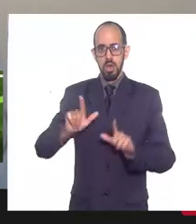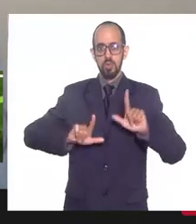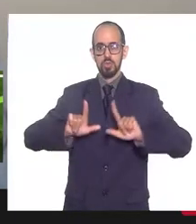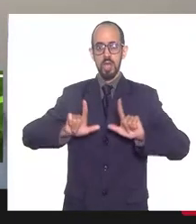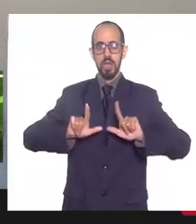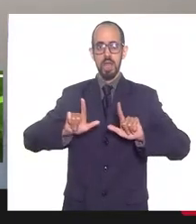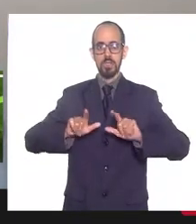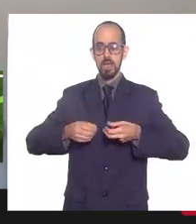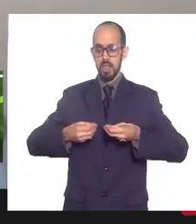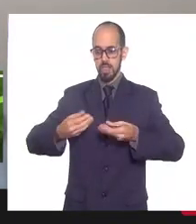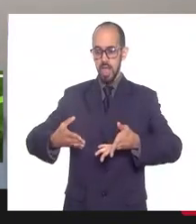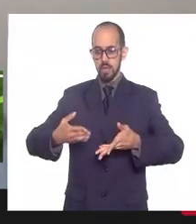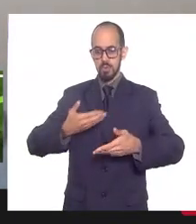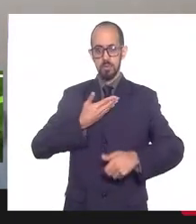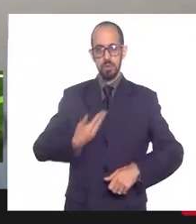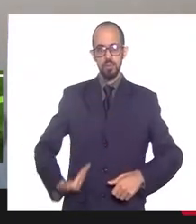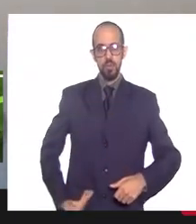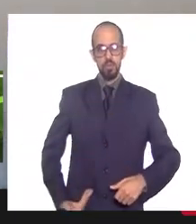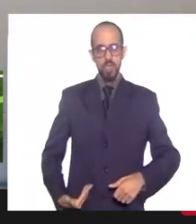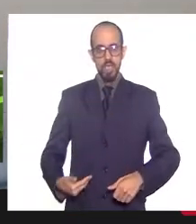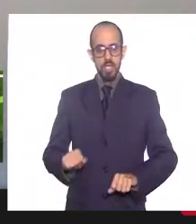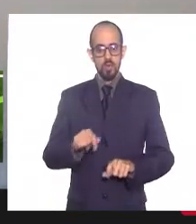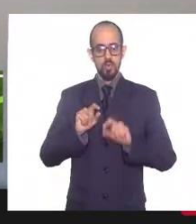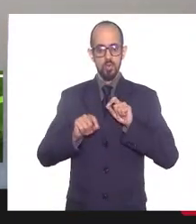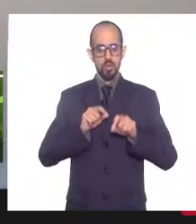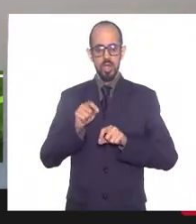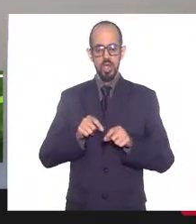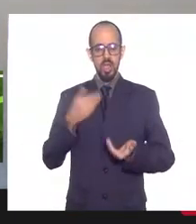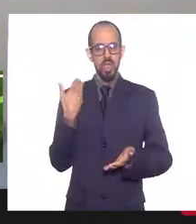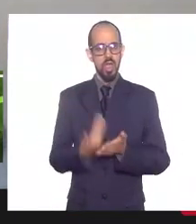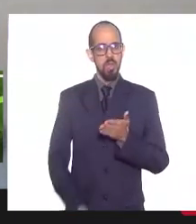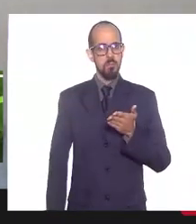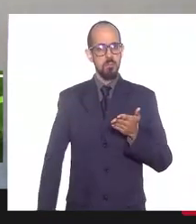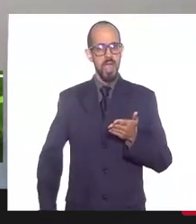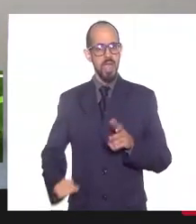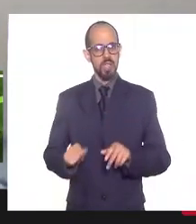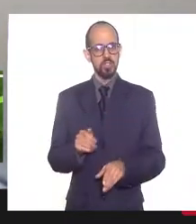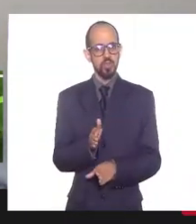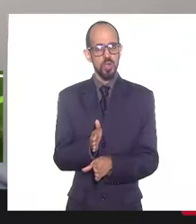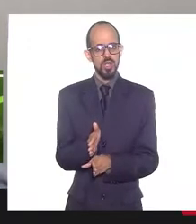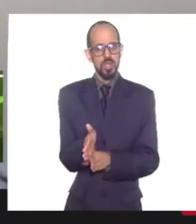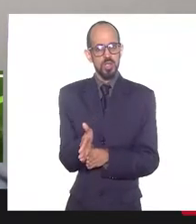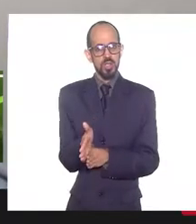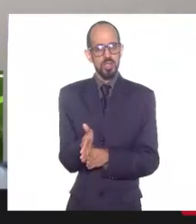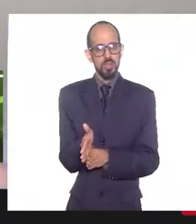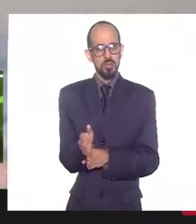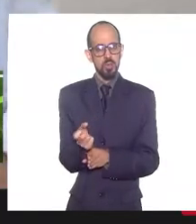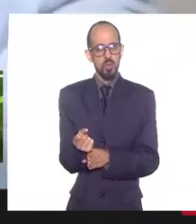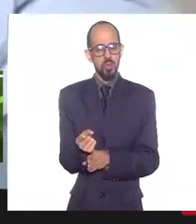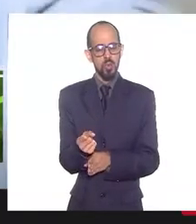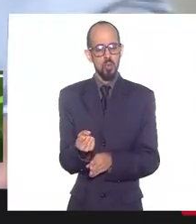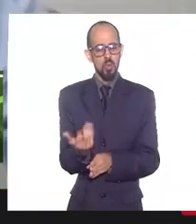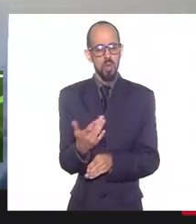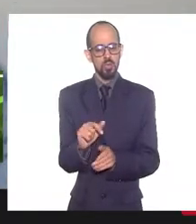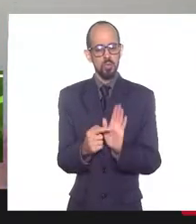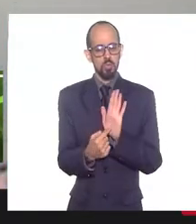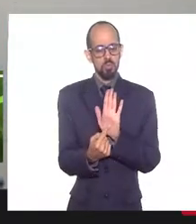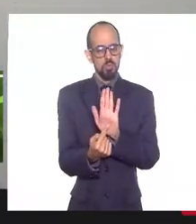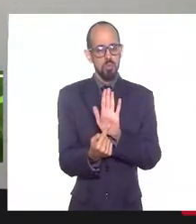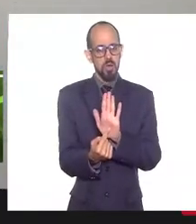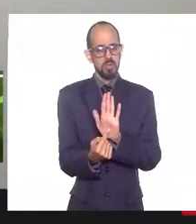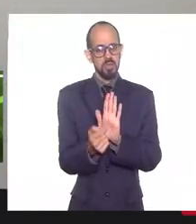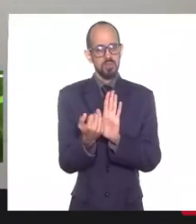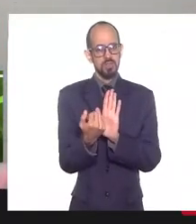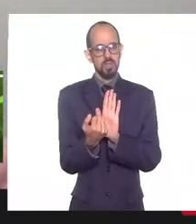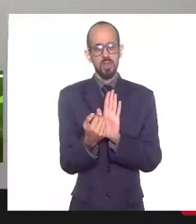público, canais privados concedidos pelo poder público, é extremamente desequilibrada apresenta a presença da diversidade